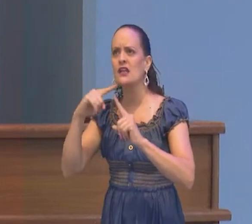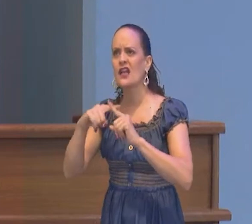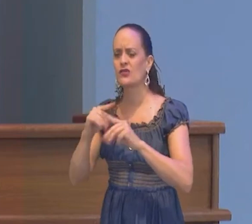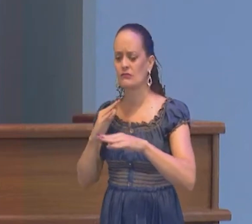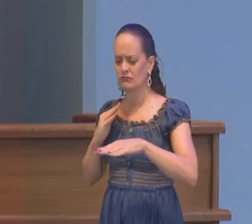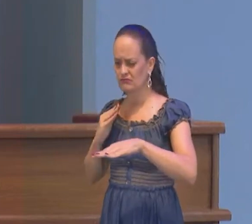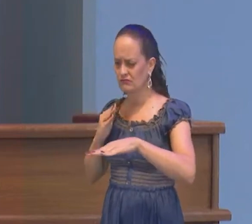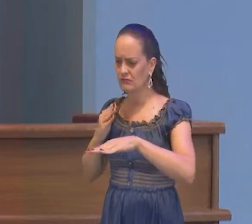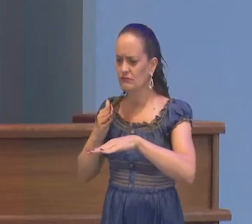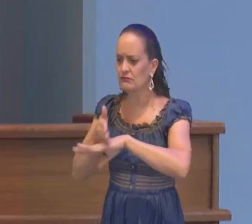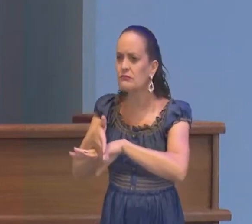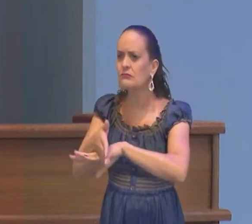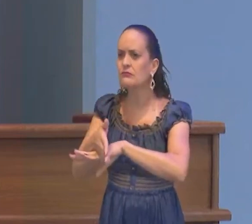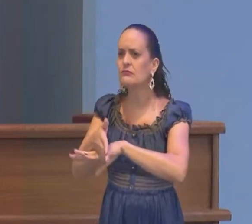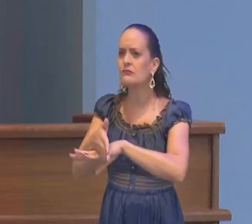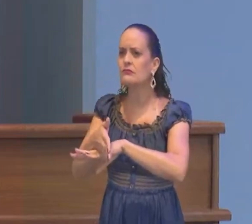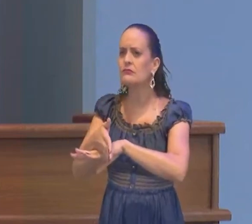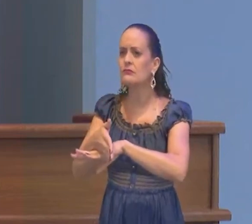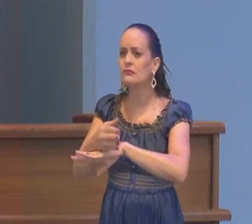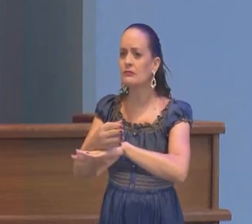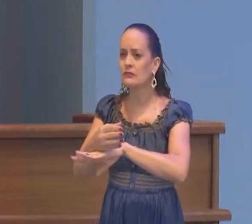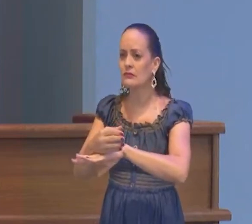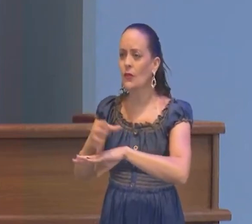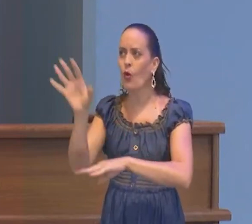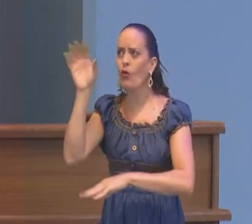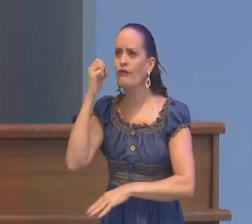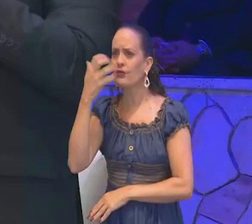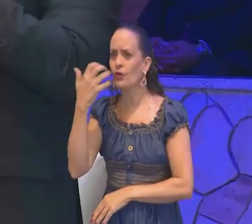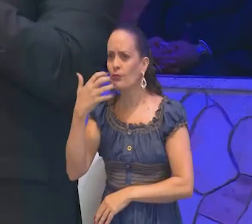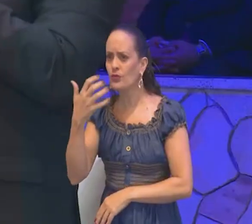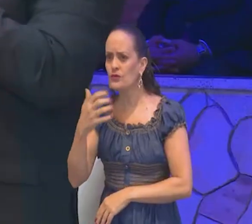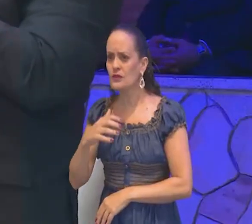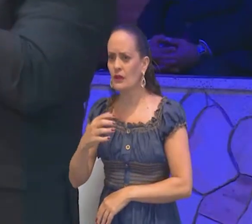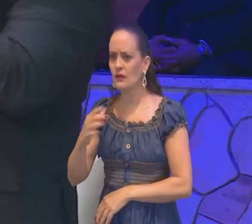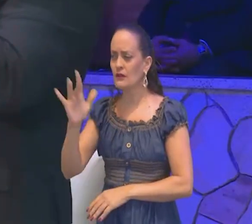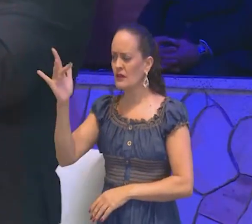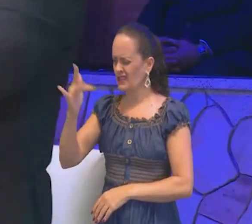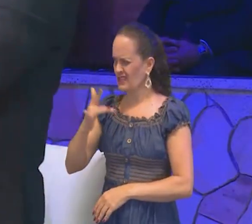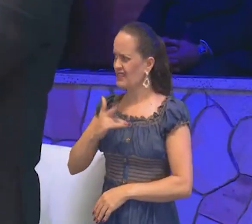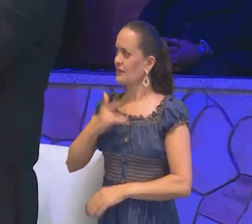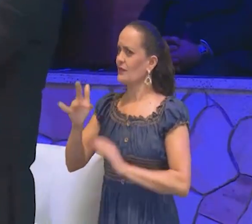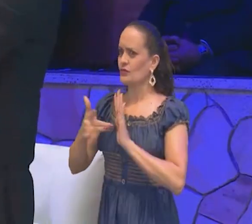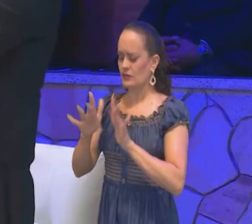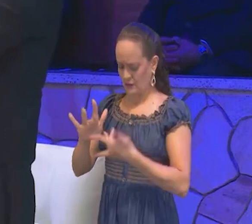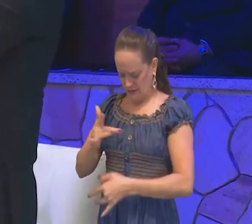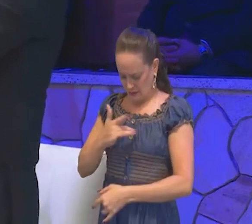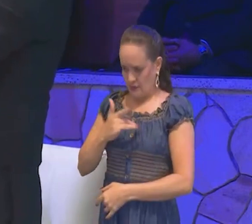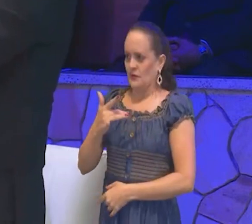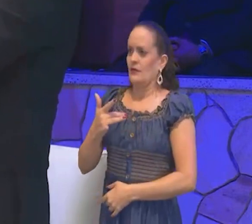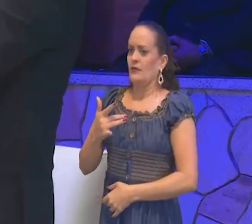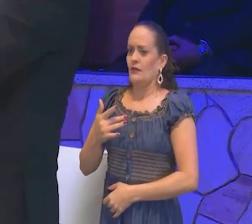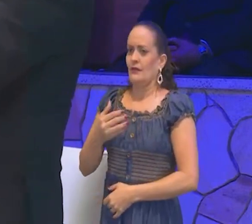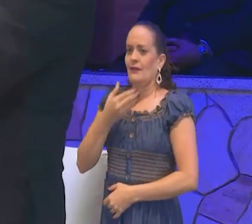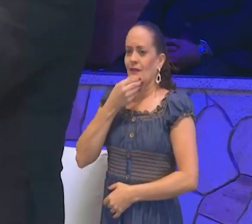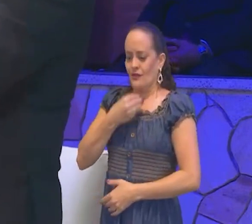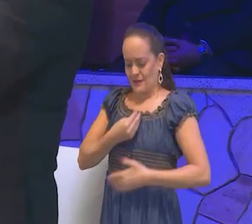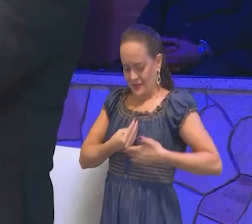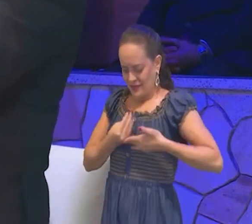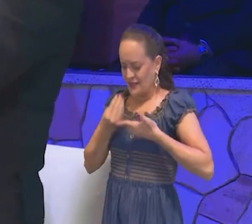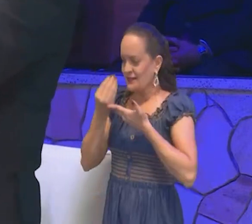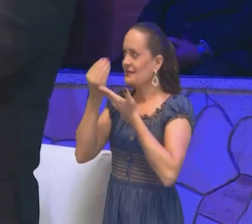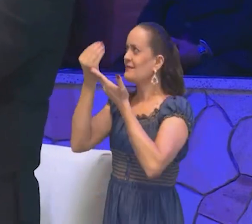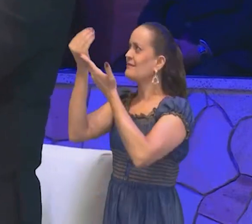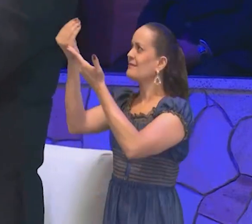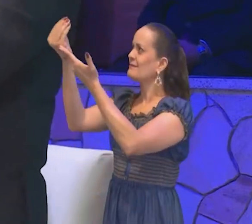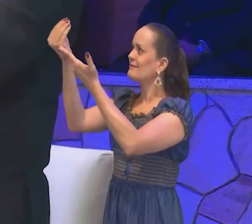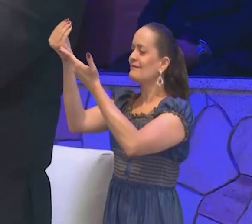de Deus, entregou sua vida a Jesus, o Senhor falou profundamente no seu coração, e aquele homem se tornou um